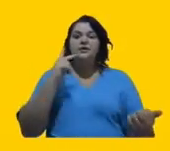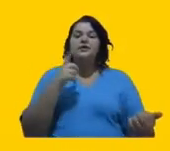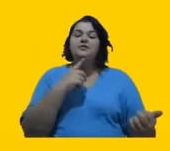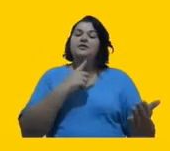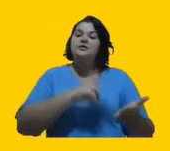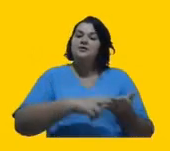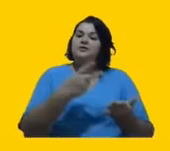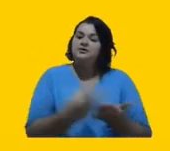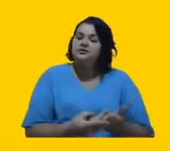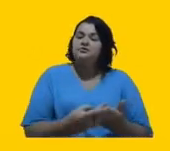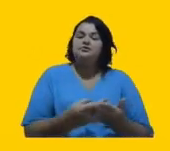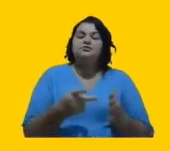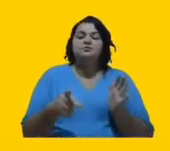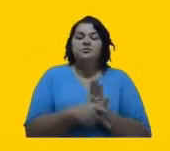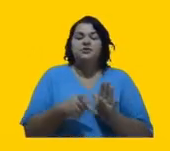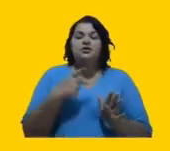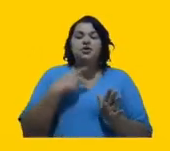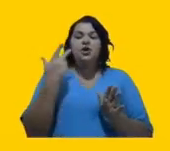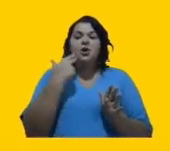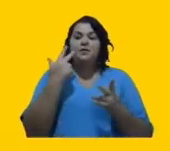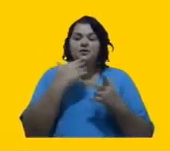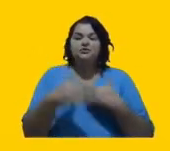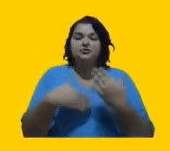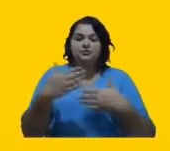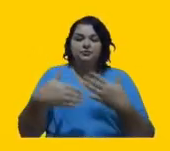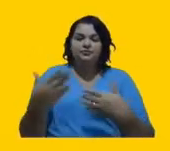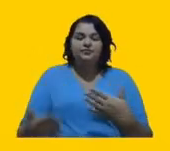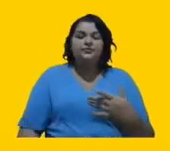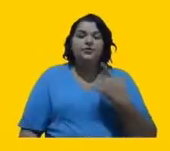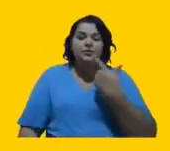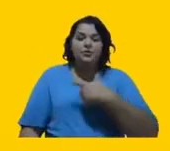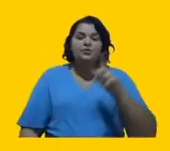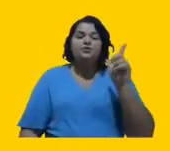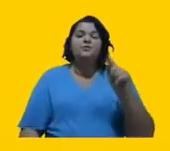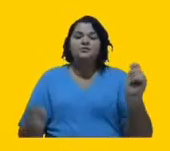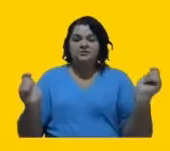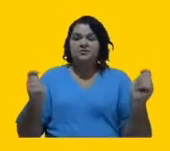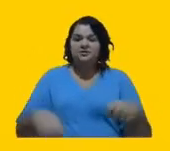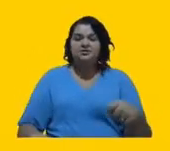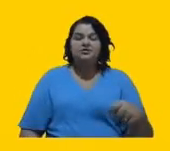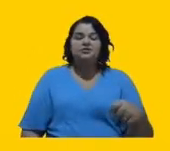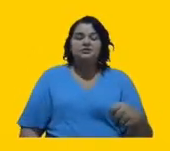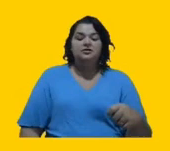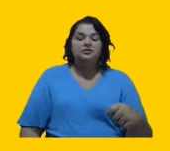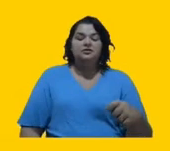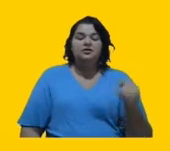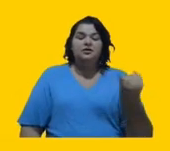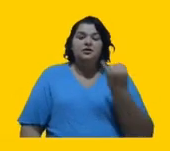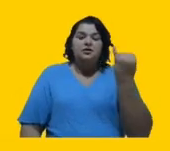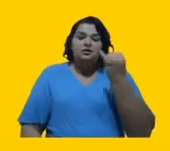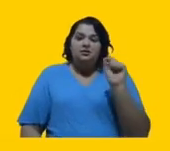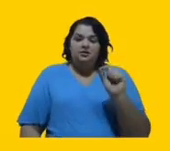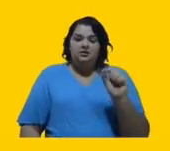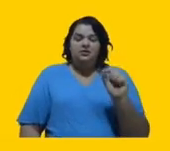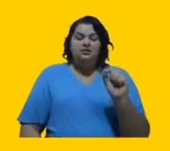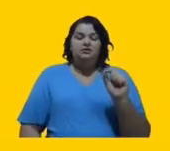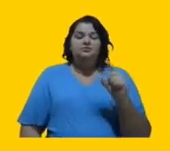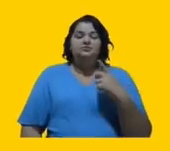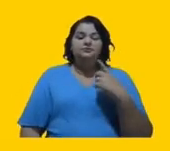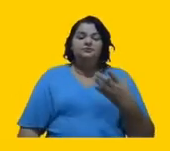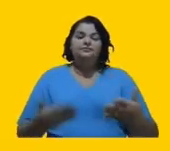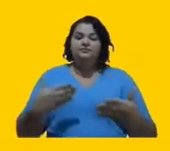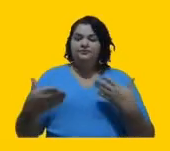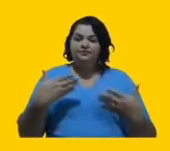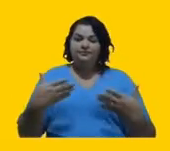resoluções, nos nossos normativos. Há ainda uma outra possibilidade que é importante a gente avaliar que ela